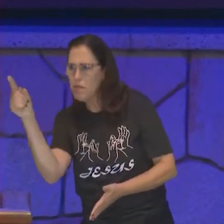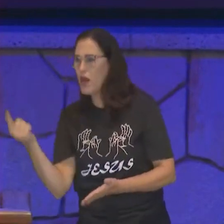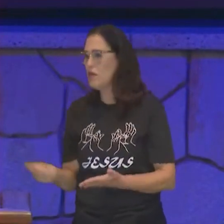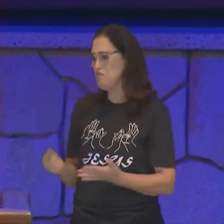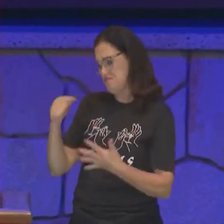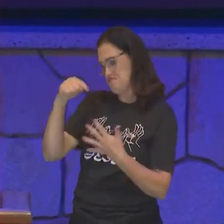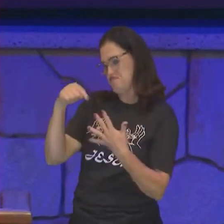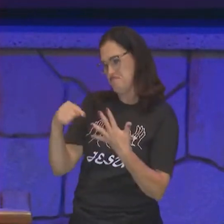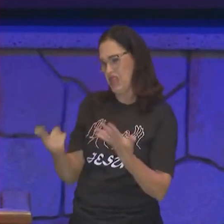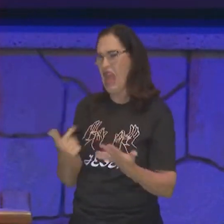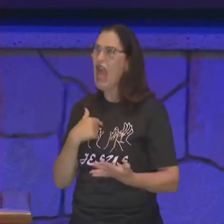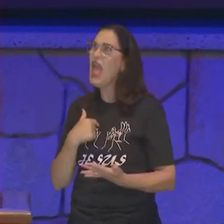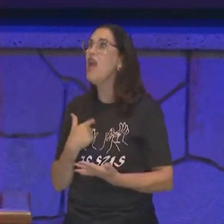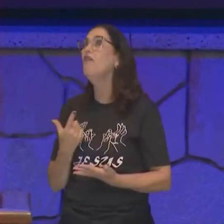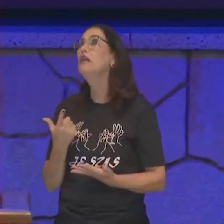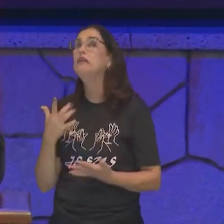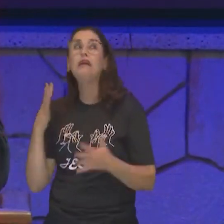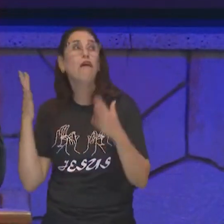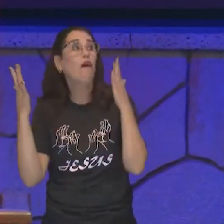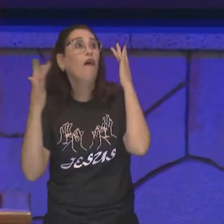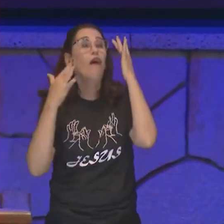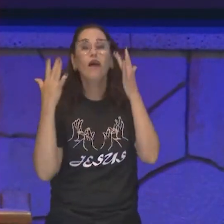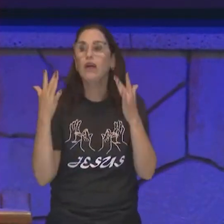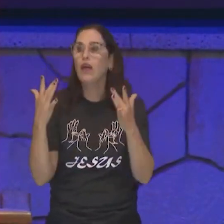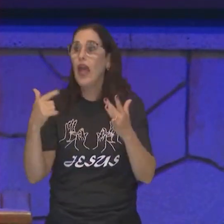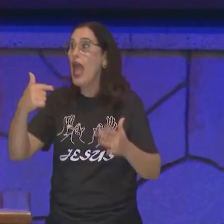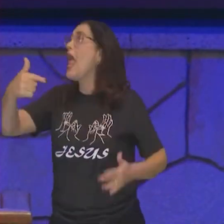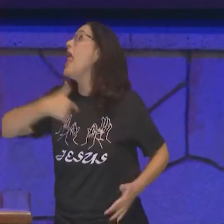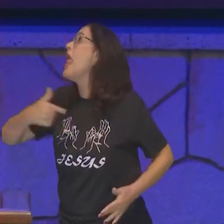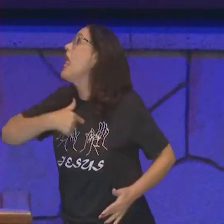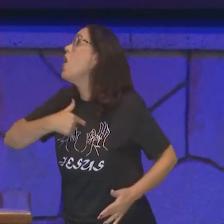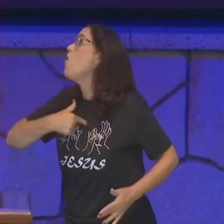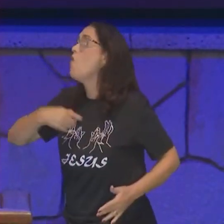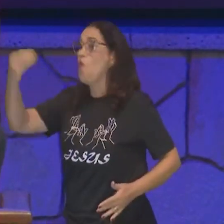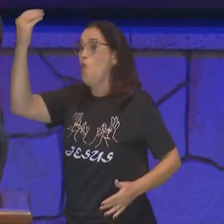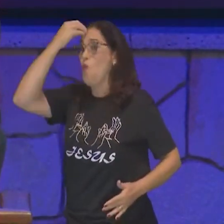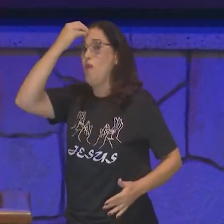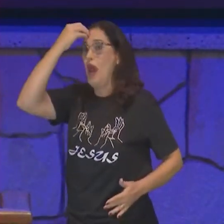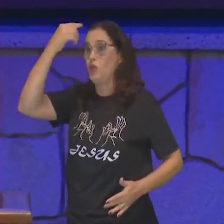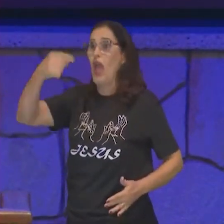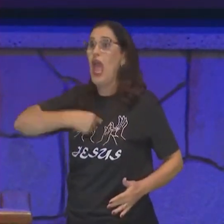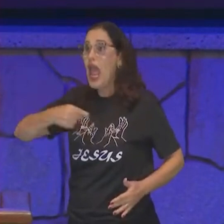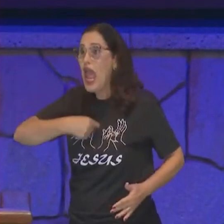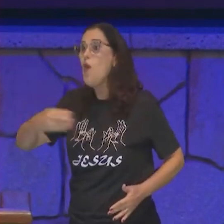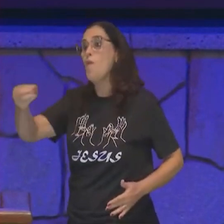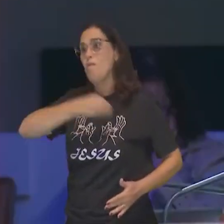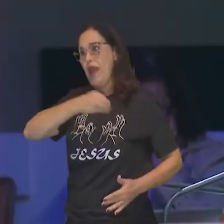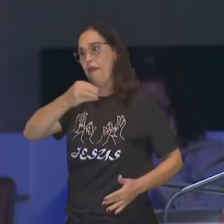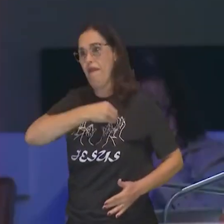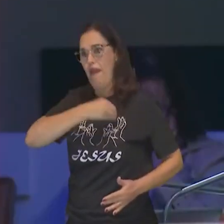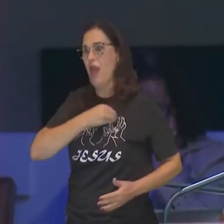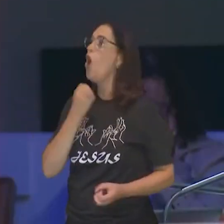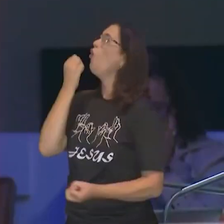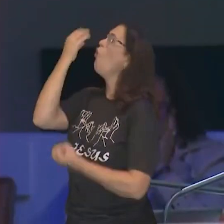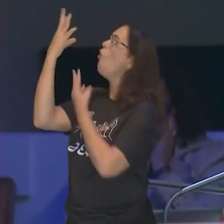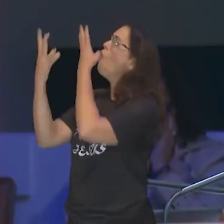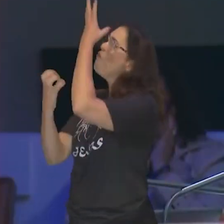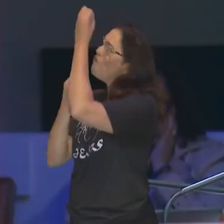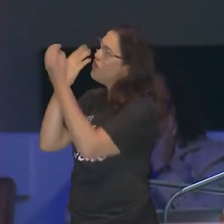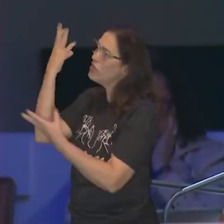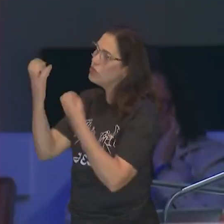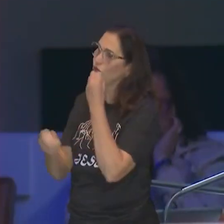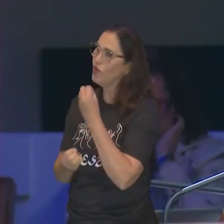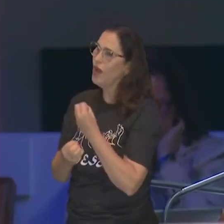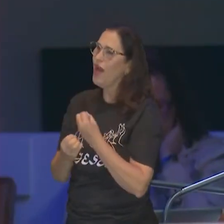minha displicência, não, fui eu de fato quem pequei, porque geralmente quem